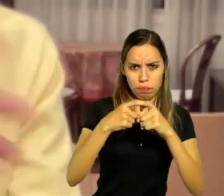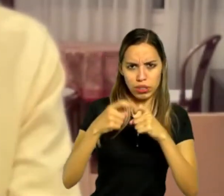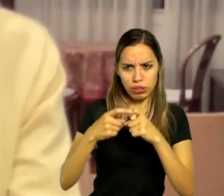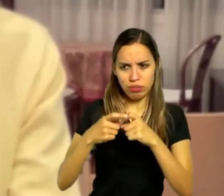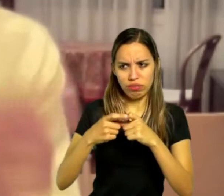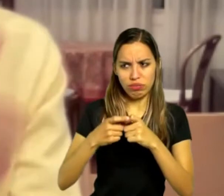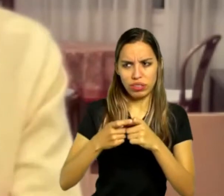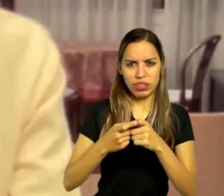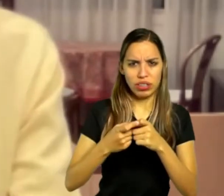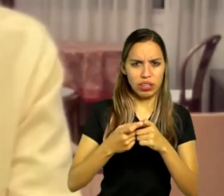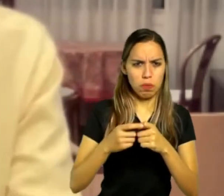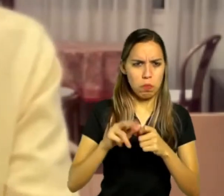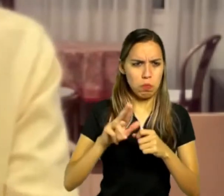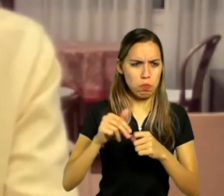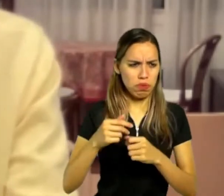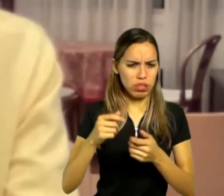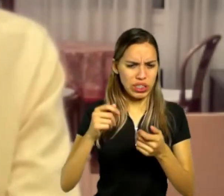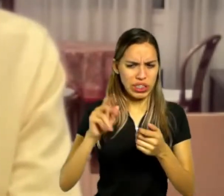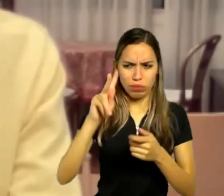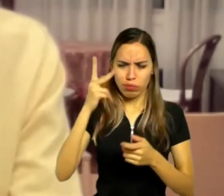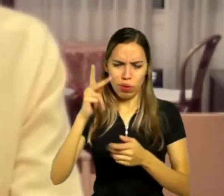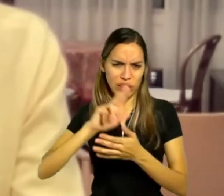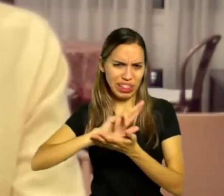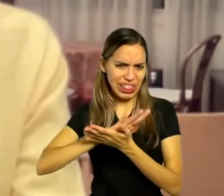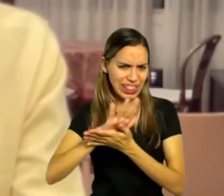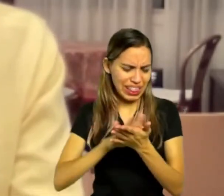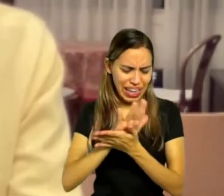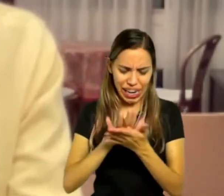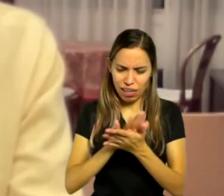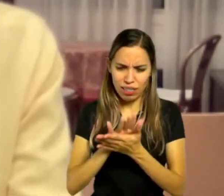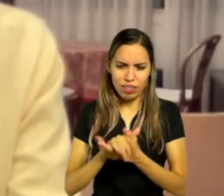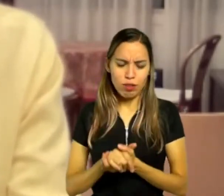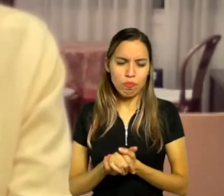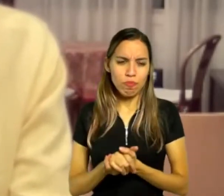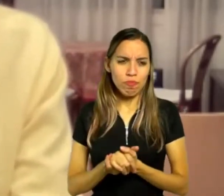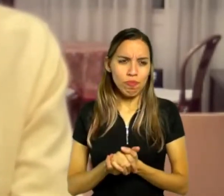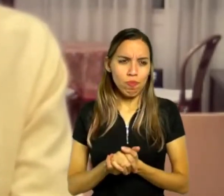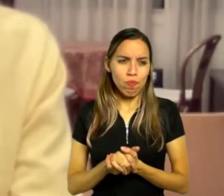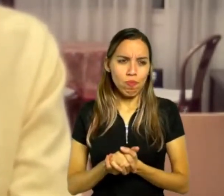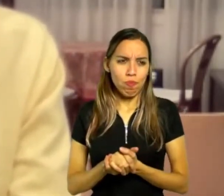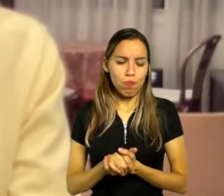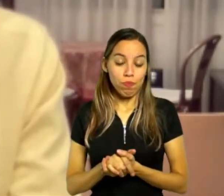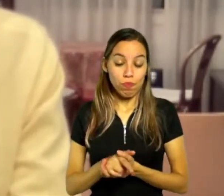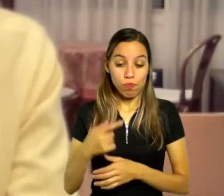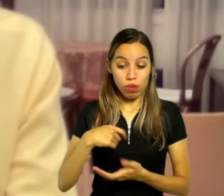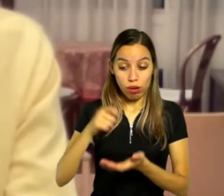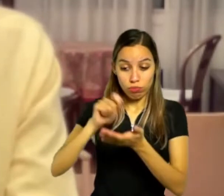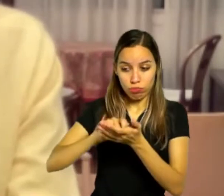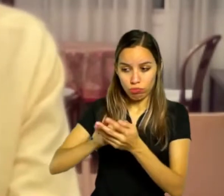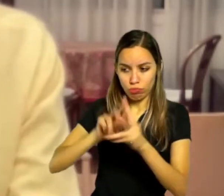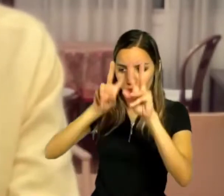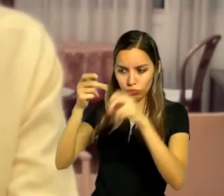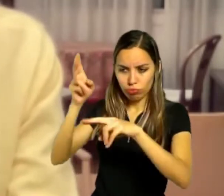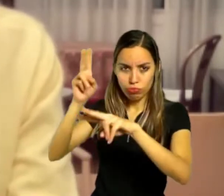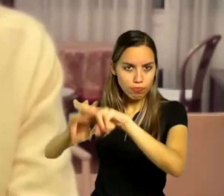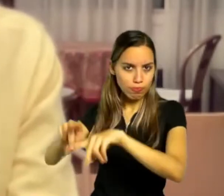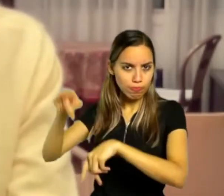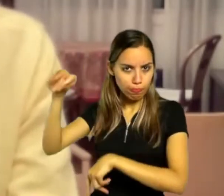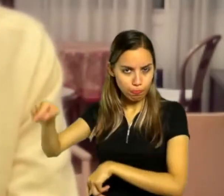nem ficção, nem não ficção, nem nada. E eu escrevi Estação Carandiru